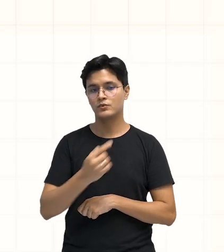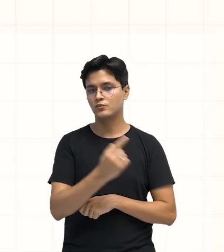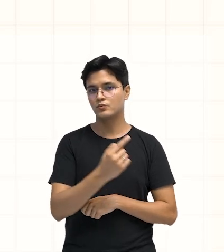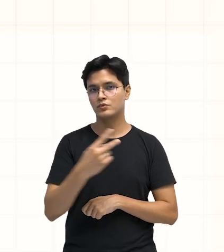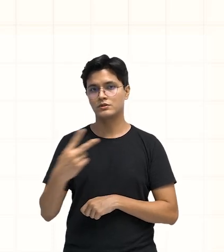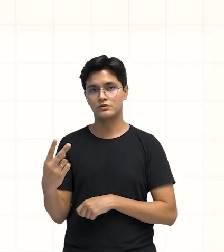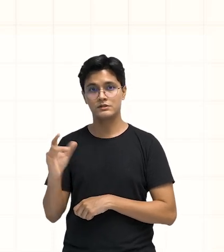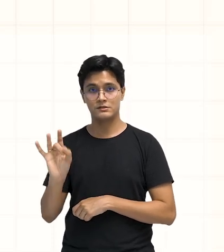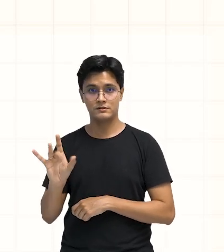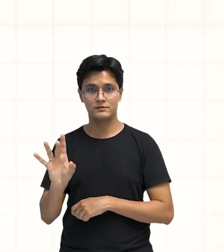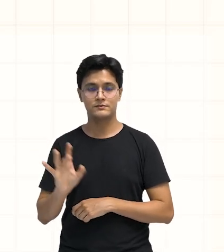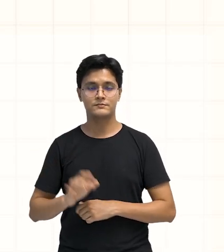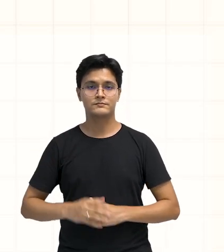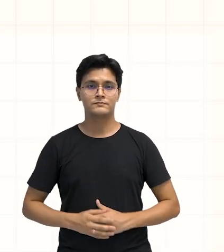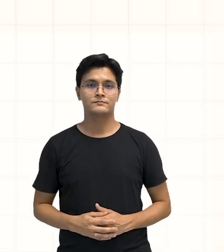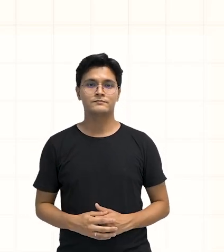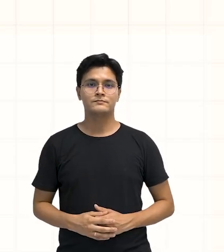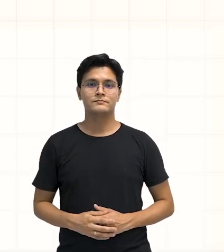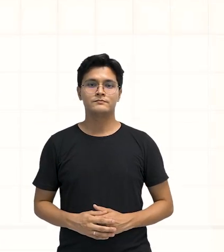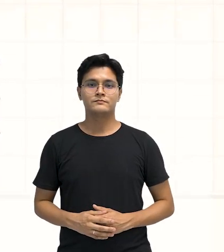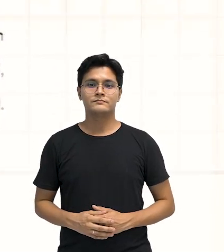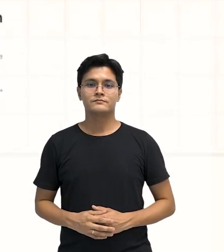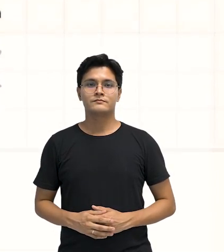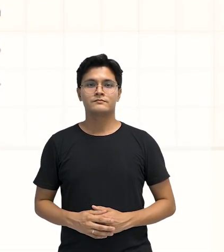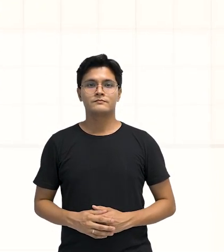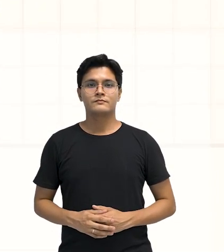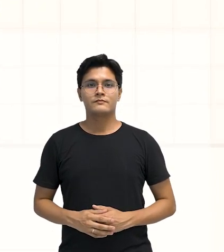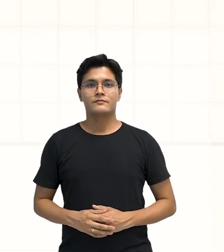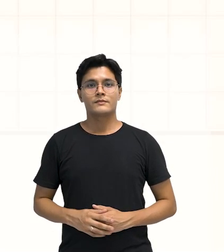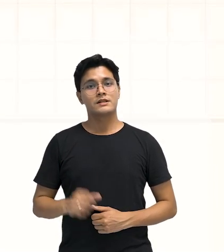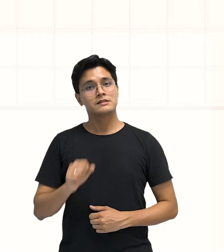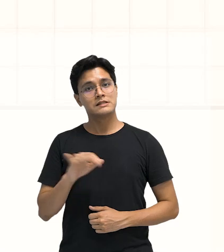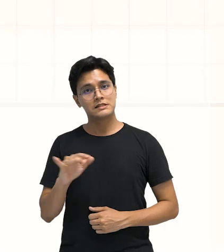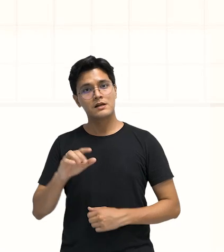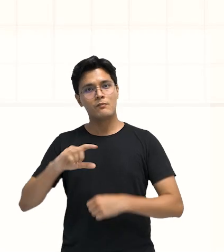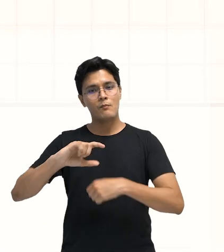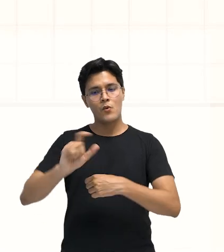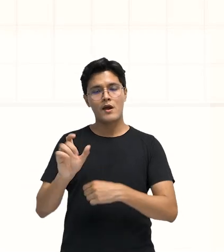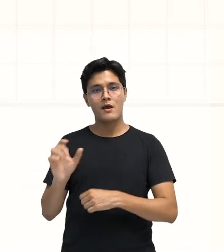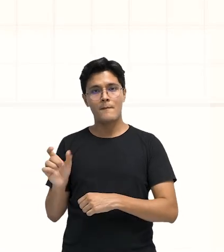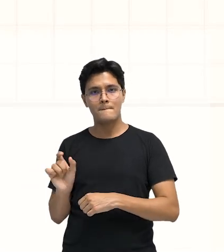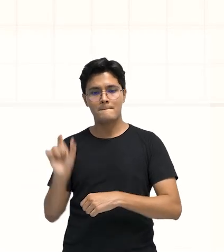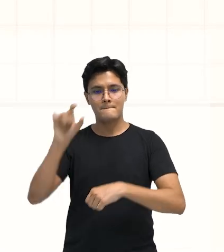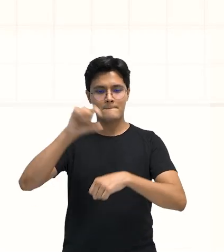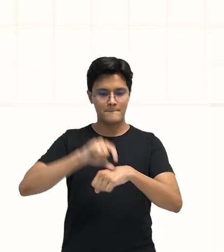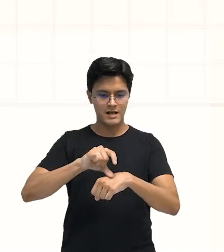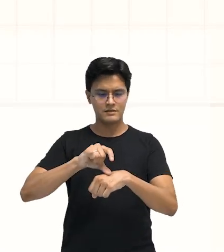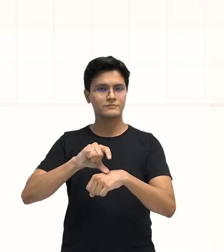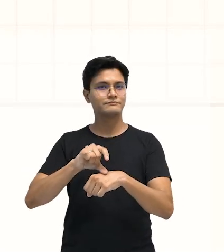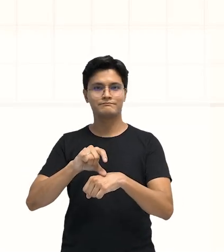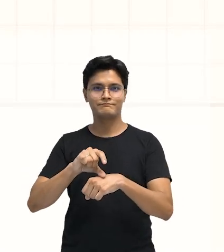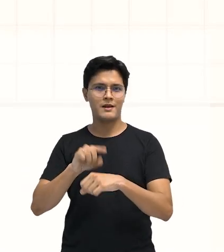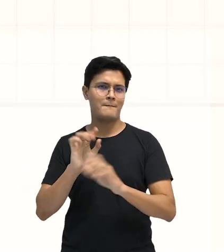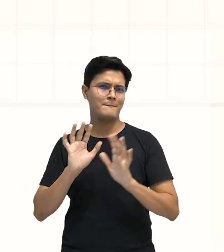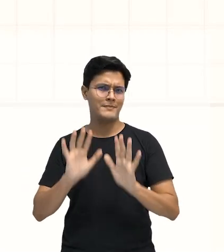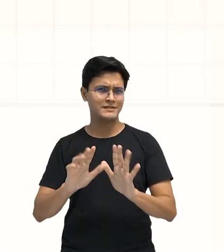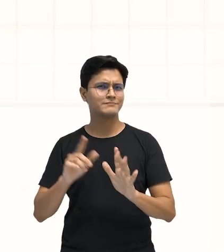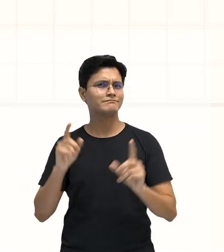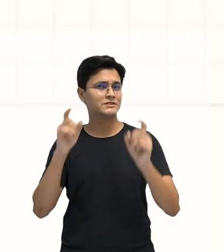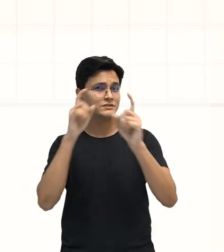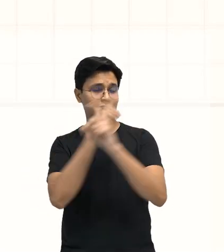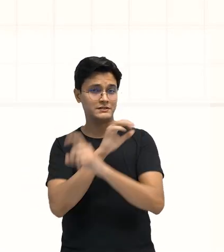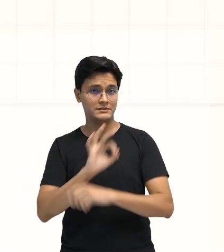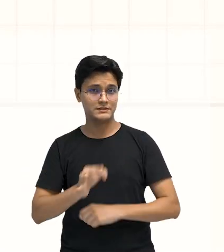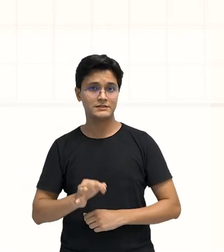outra possibilidade. A não ser se a moeda cair de quina, né? Mas aí já é uma situação que ela não vai ser